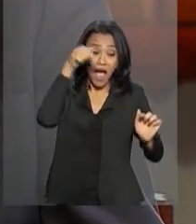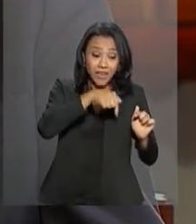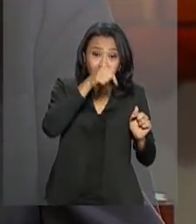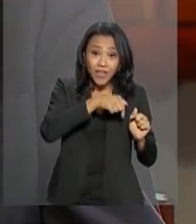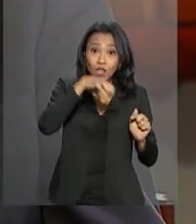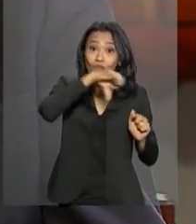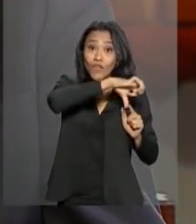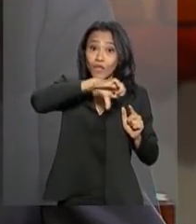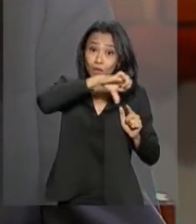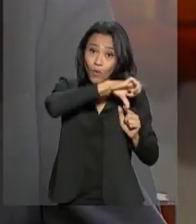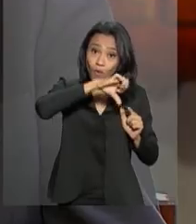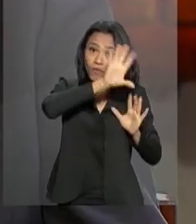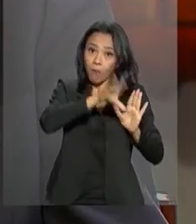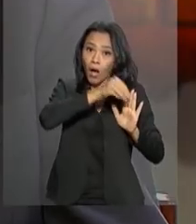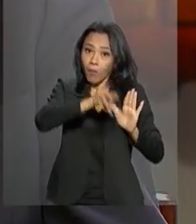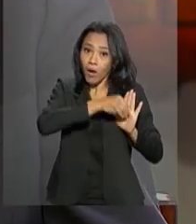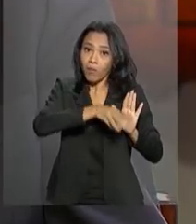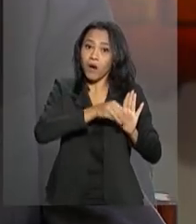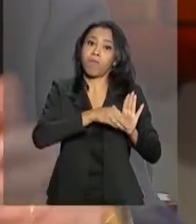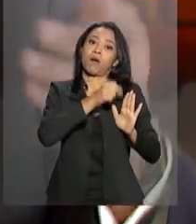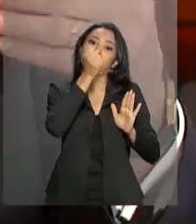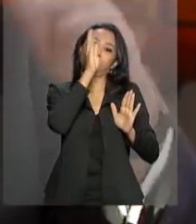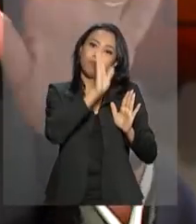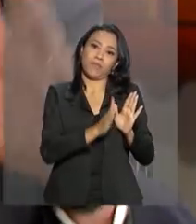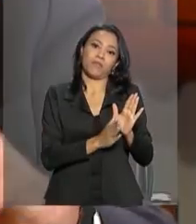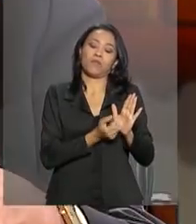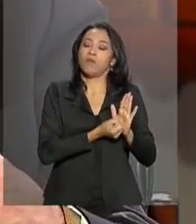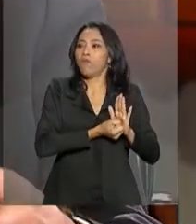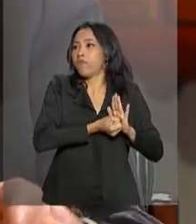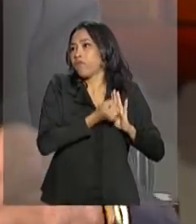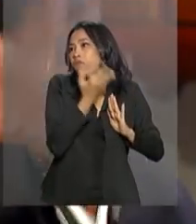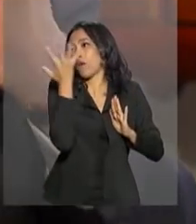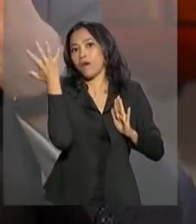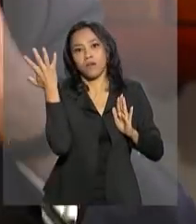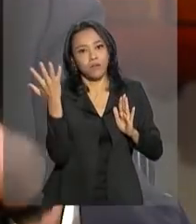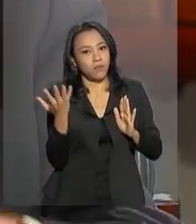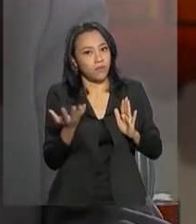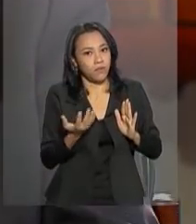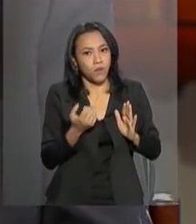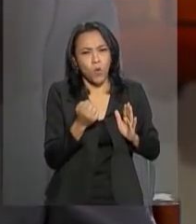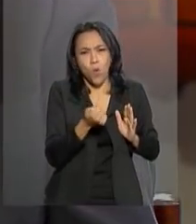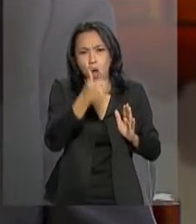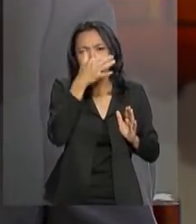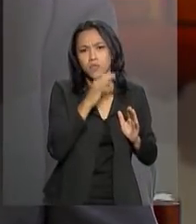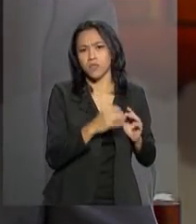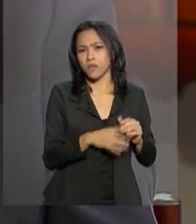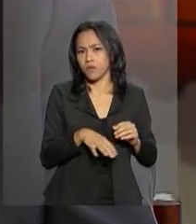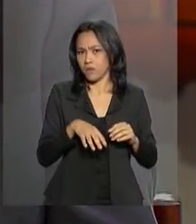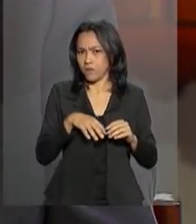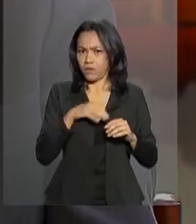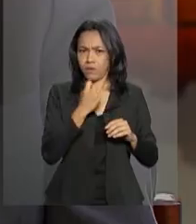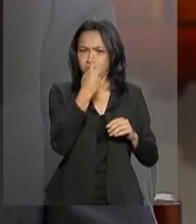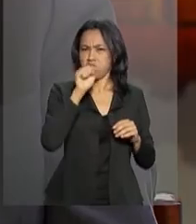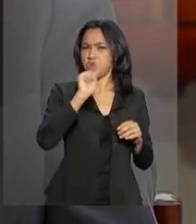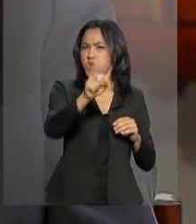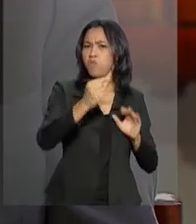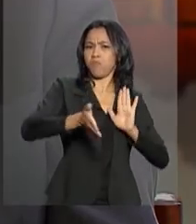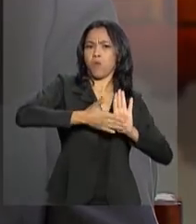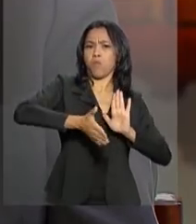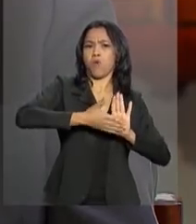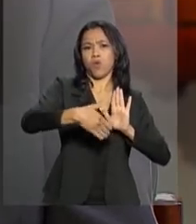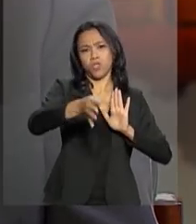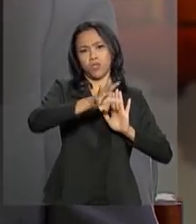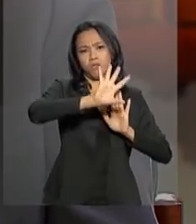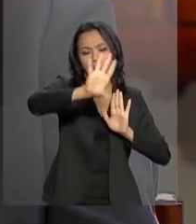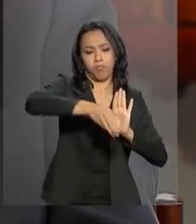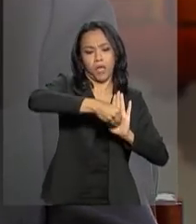99 emendas à Constituição, não é? E milhares, quase um milhar de propostas